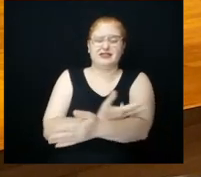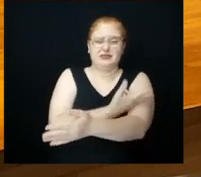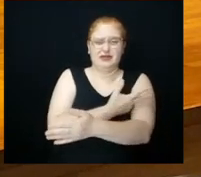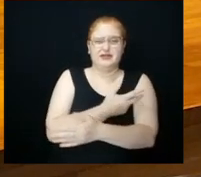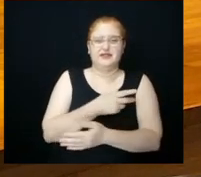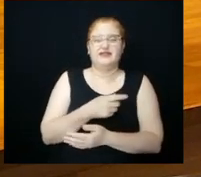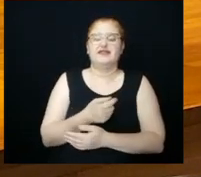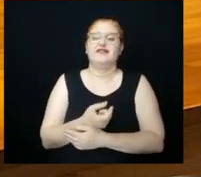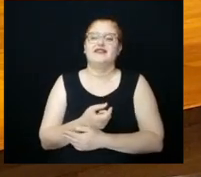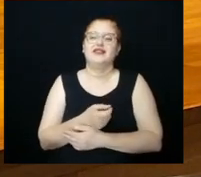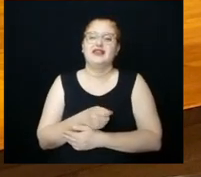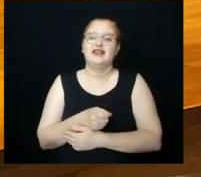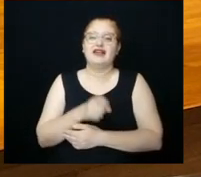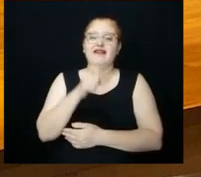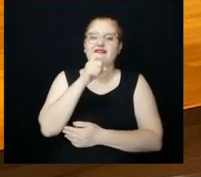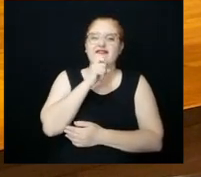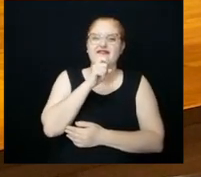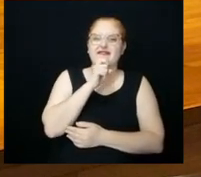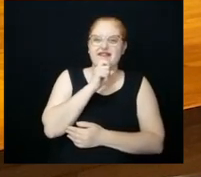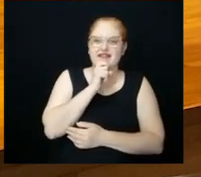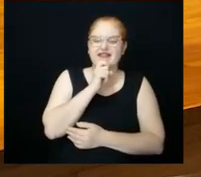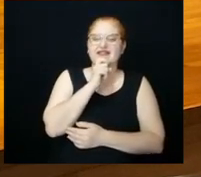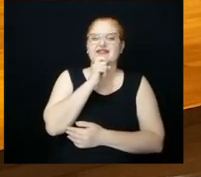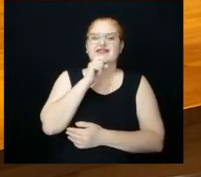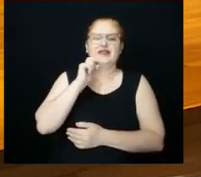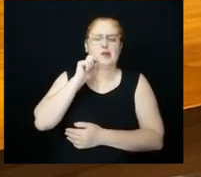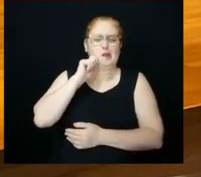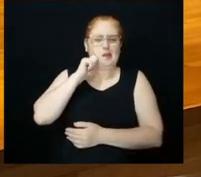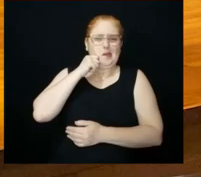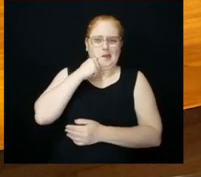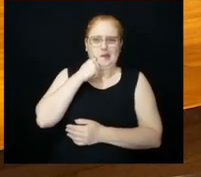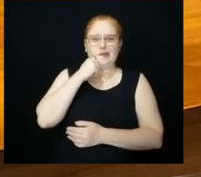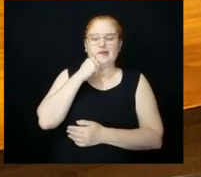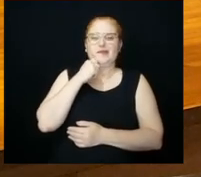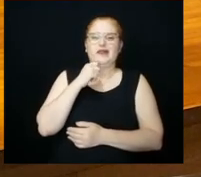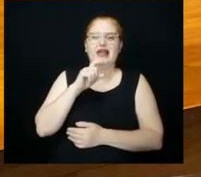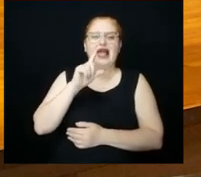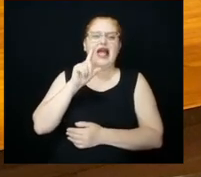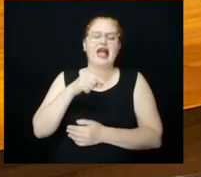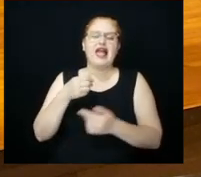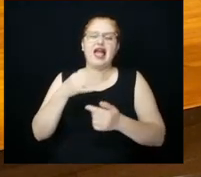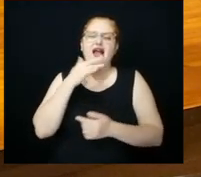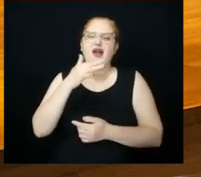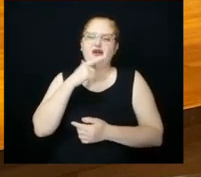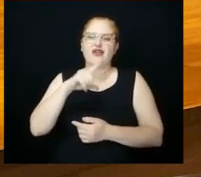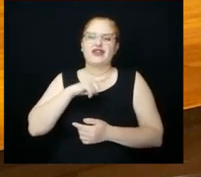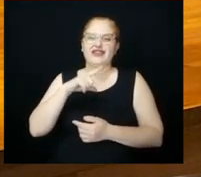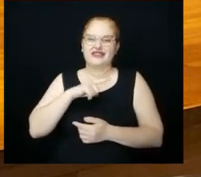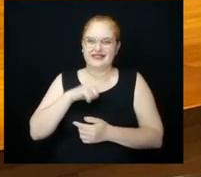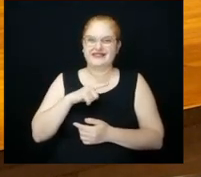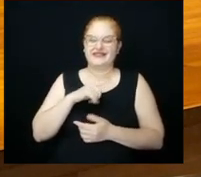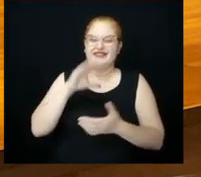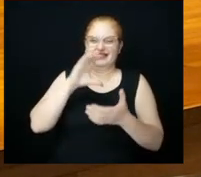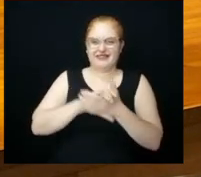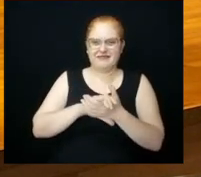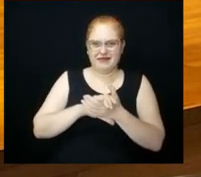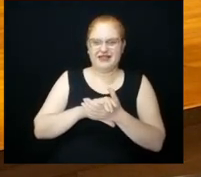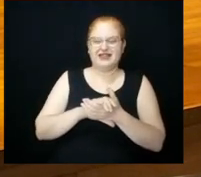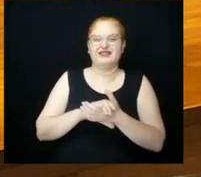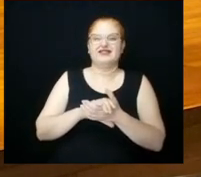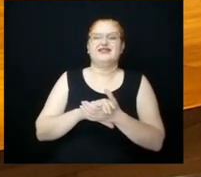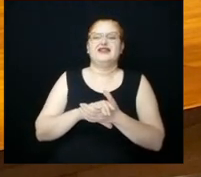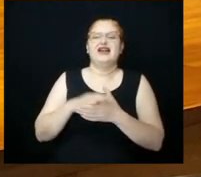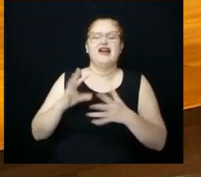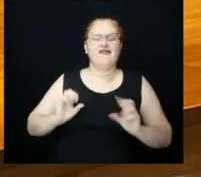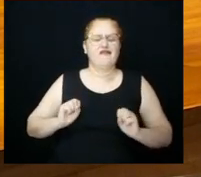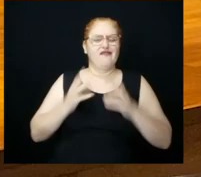pêssego, disse Raniundo. O quê? As cores da decoração. Verde, limão e pêssego. O salão estava